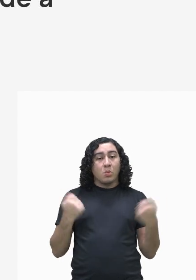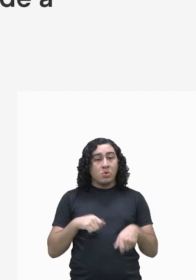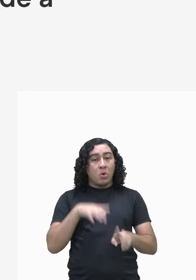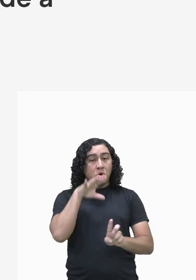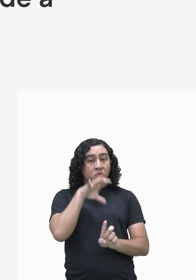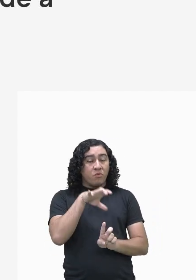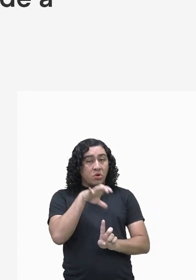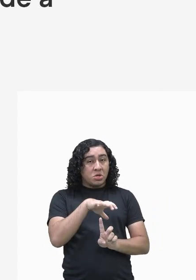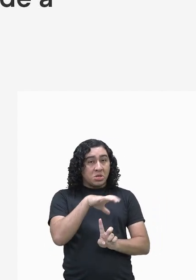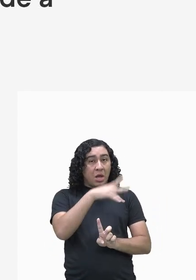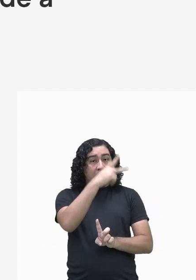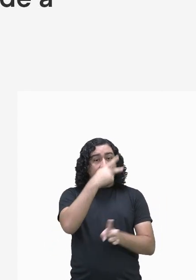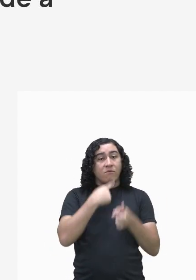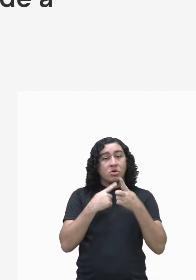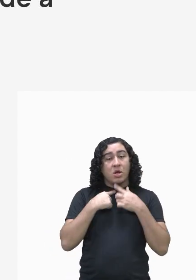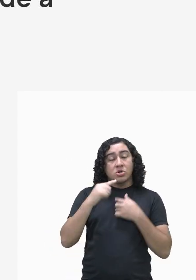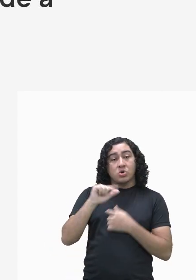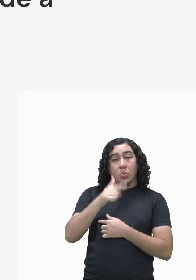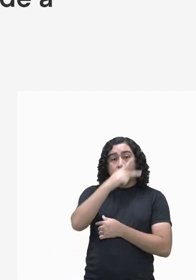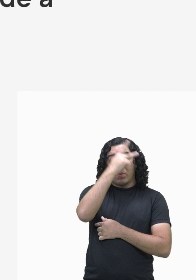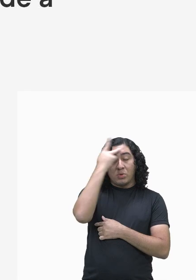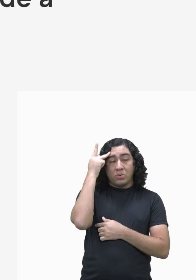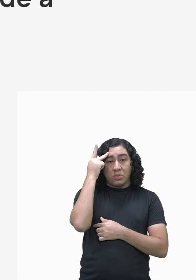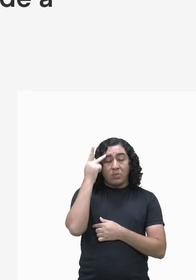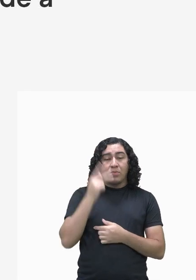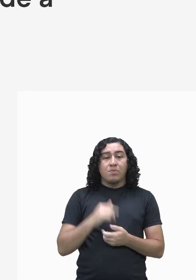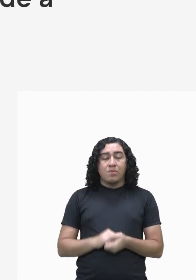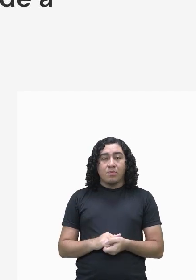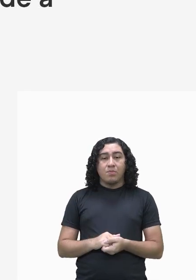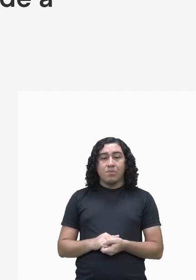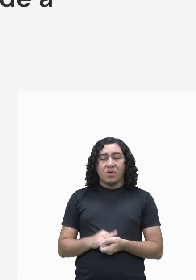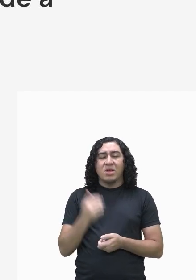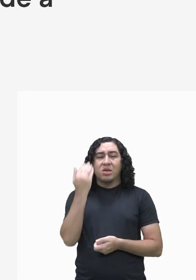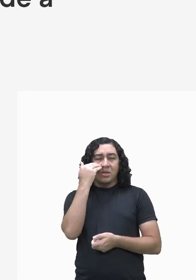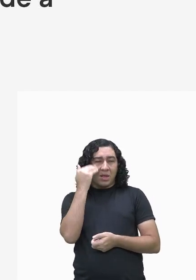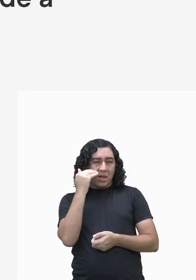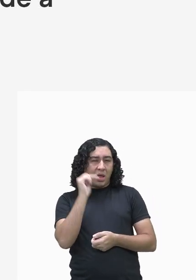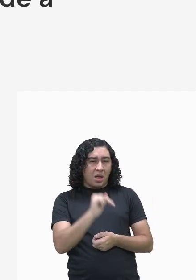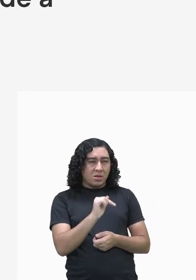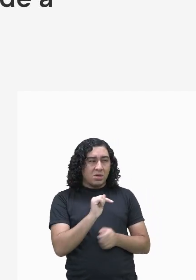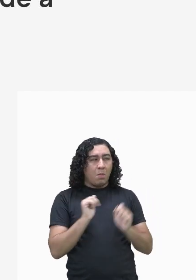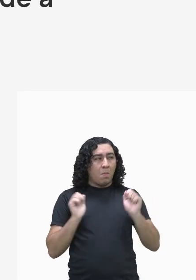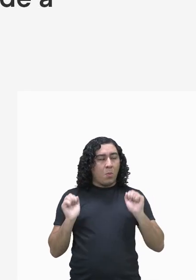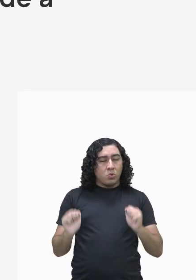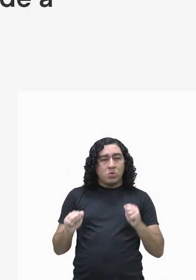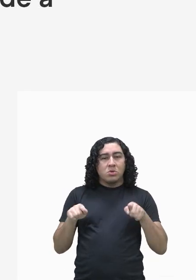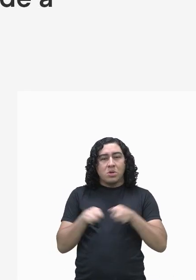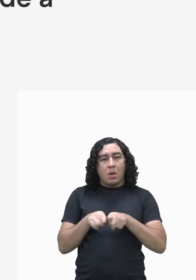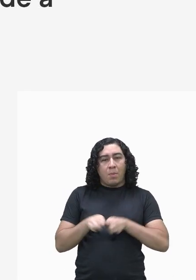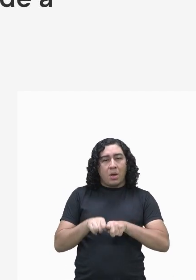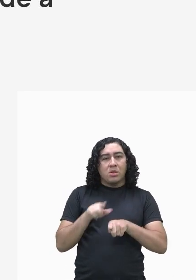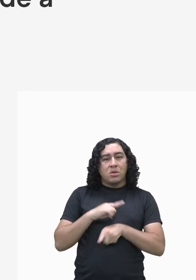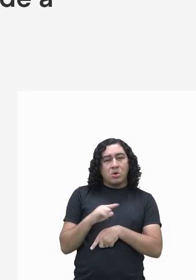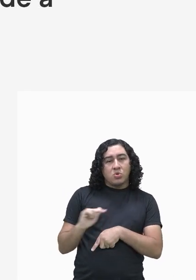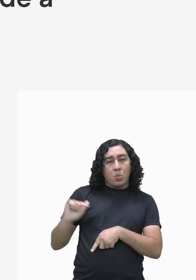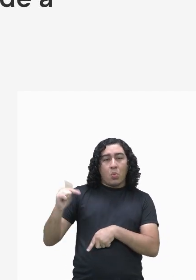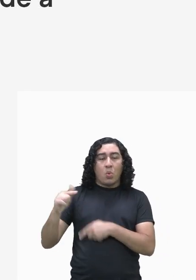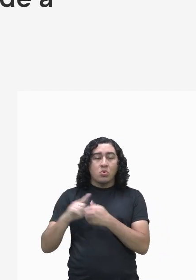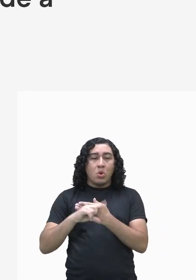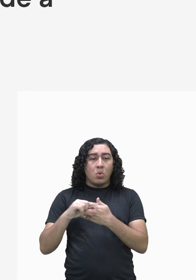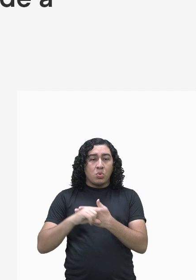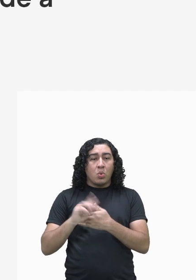de outra pessoa. Essa concepção de poder, ela já vem também de um outro autor